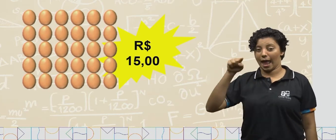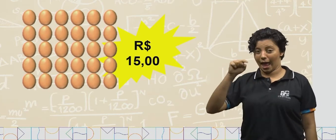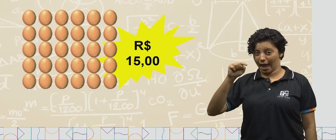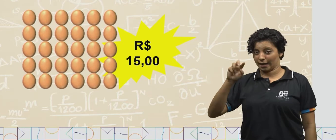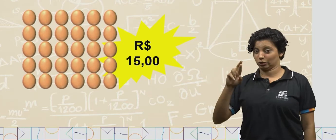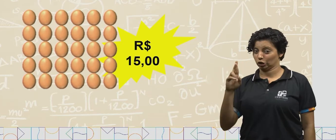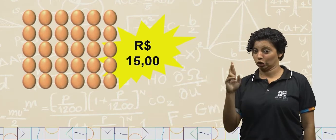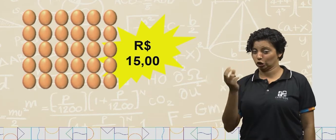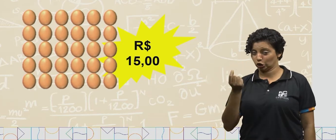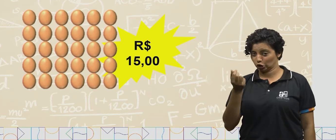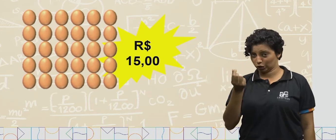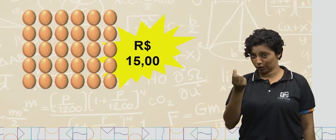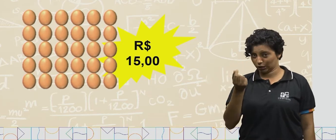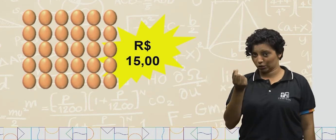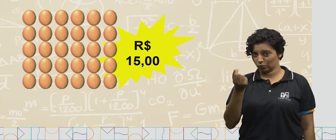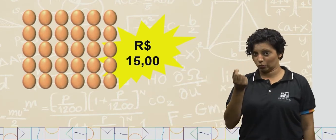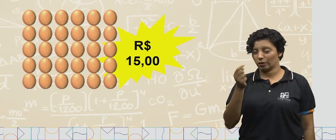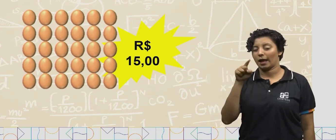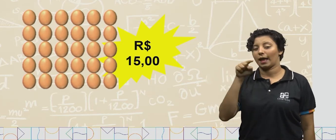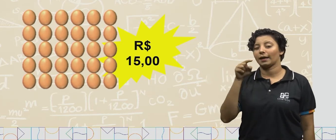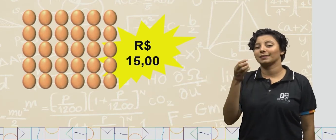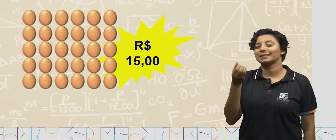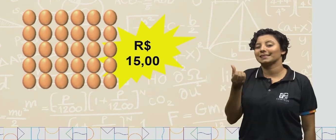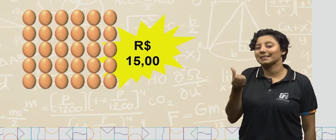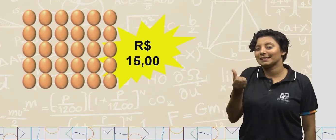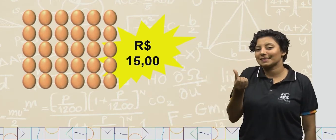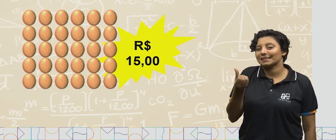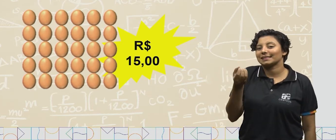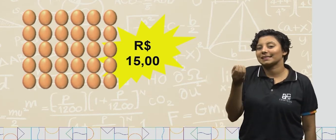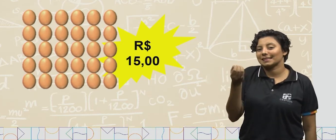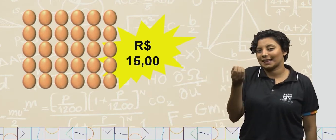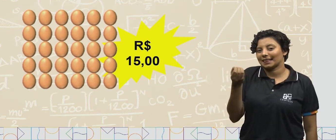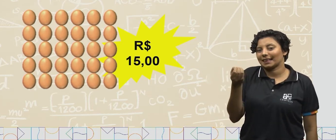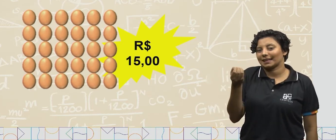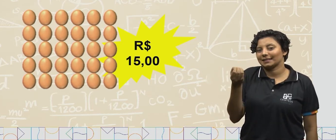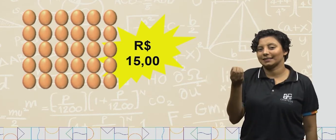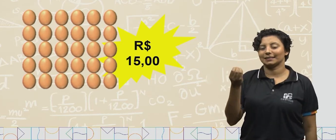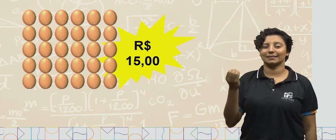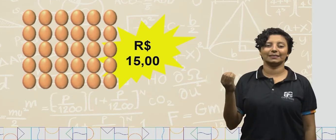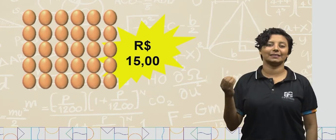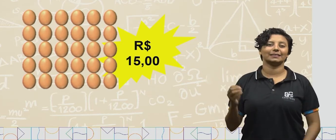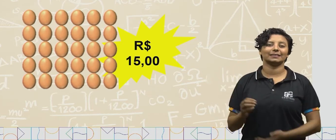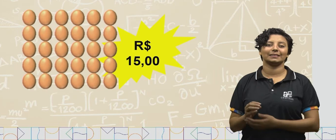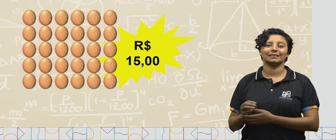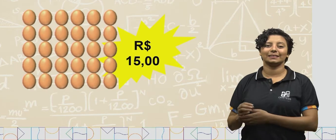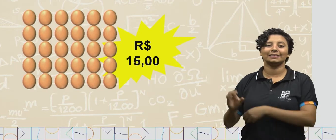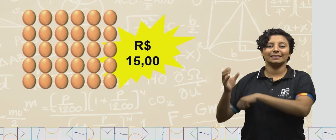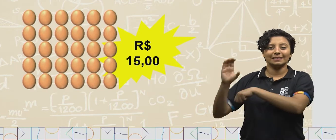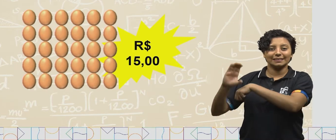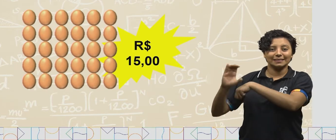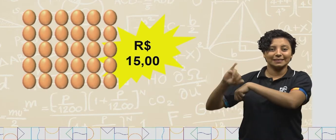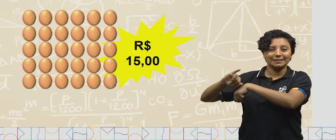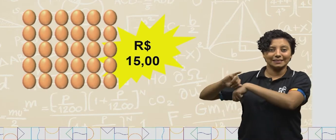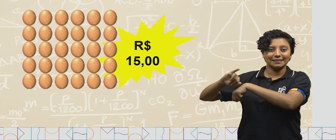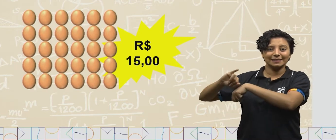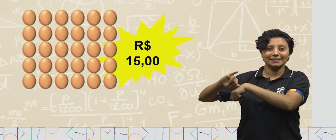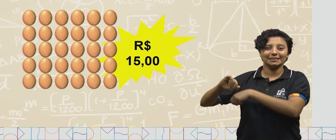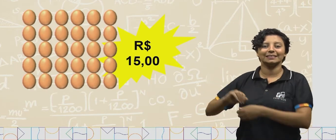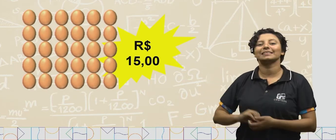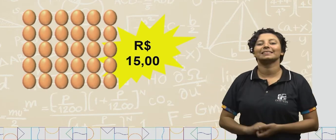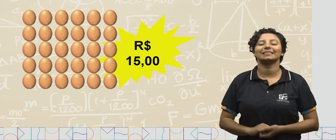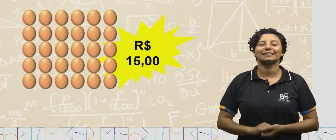se trata de dinheiro, se refere a 60 centavos. Muito bem. Vamos colocar aí na